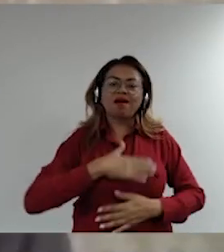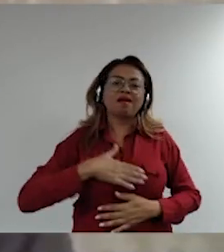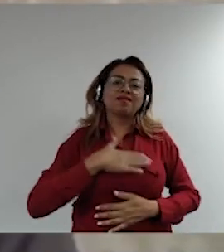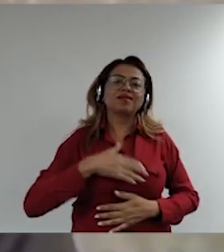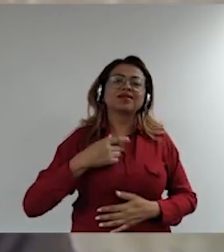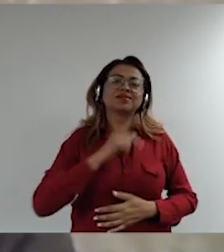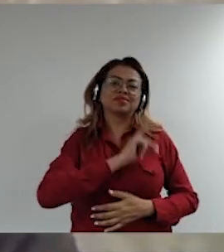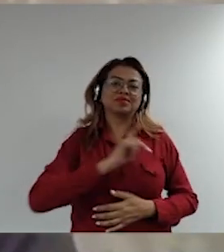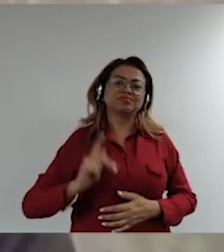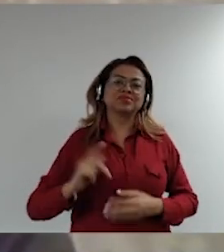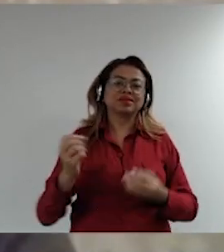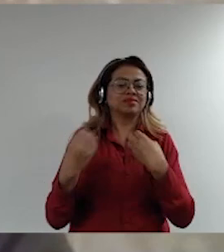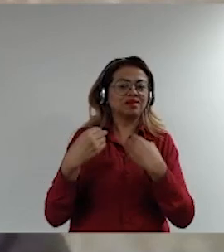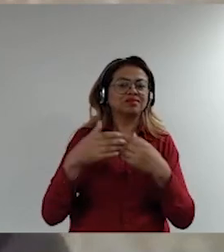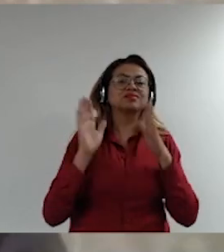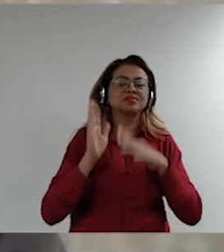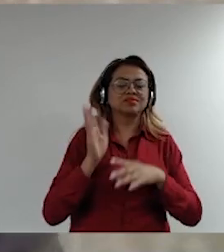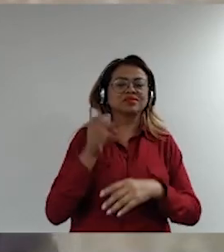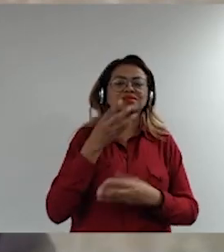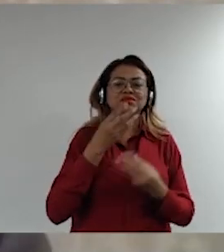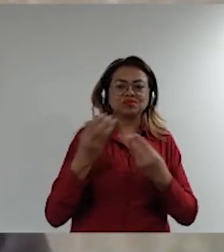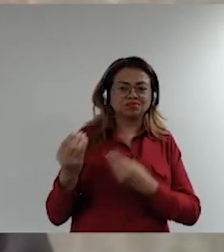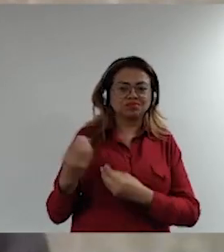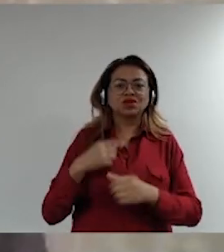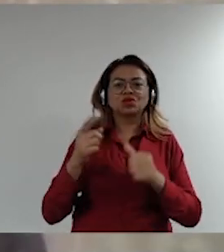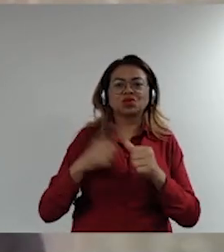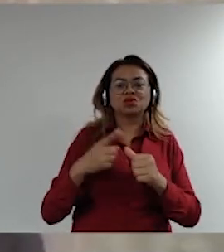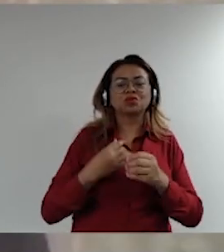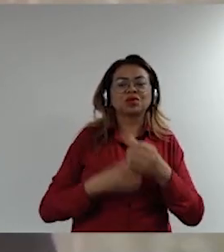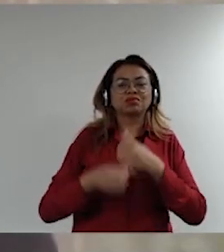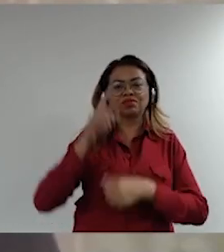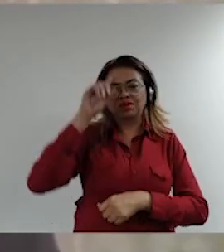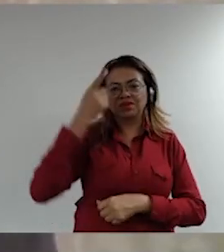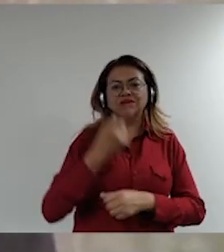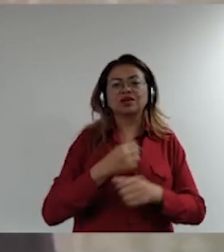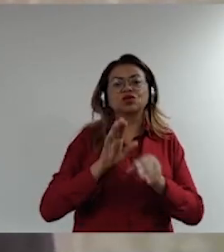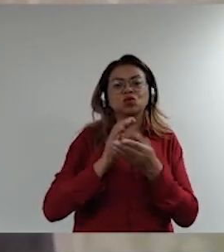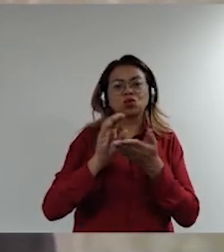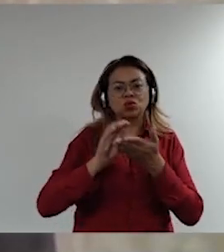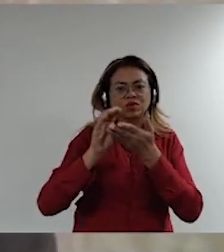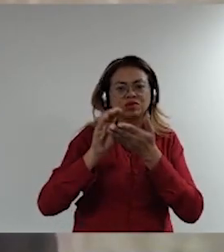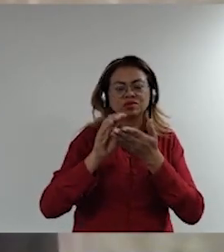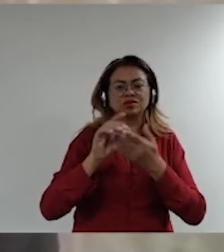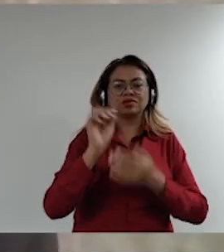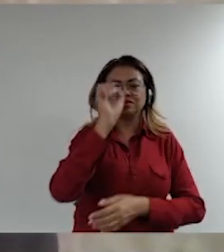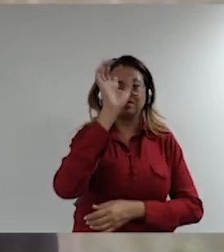de ser presidido por ele ainda no primeiro mandato do Conselho Federal.